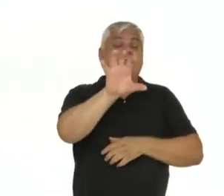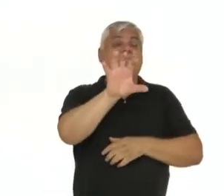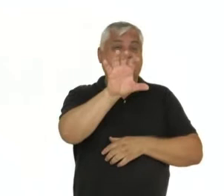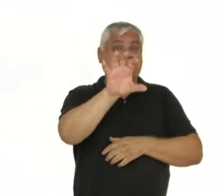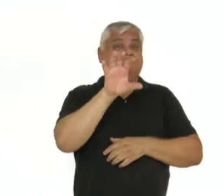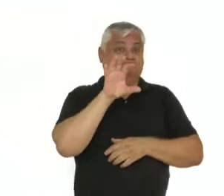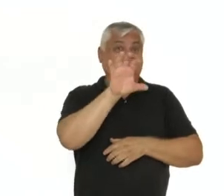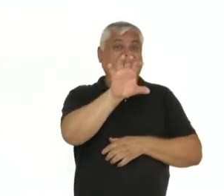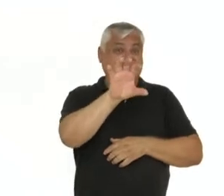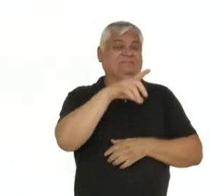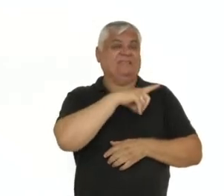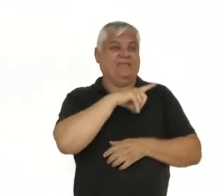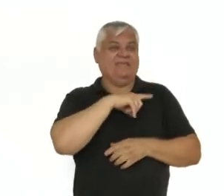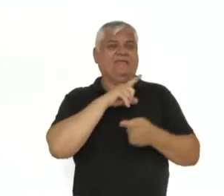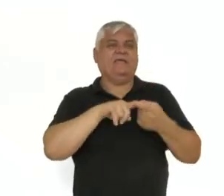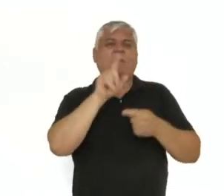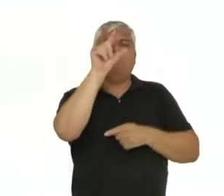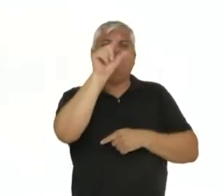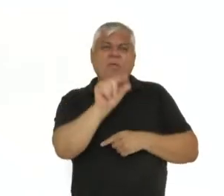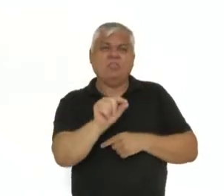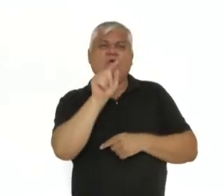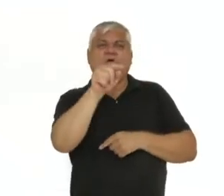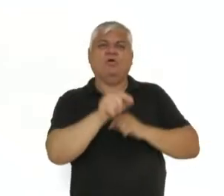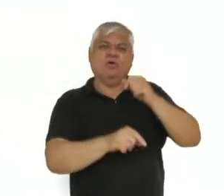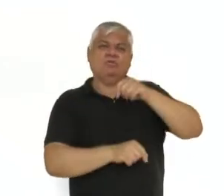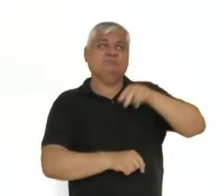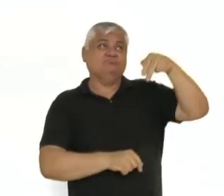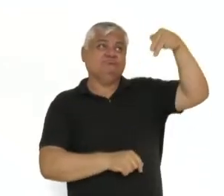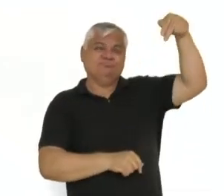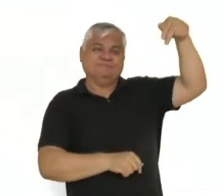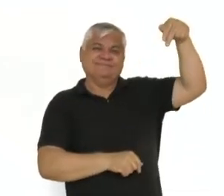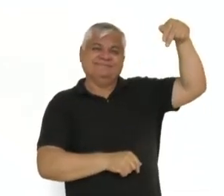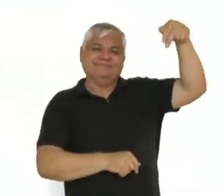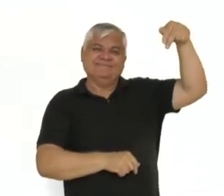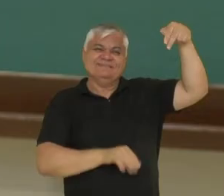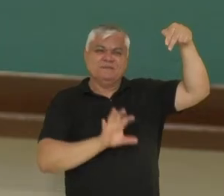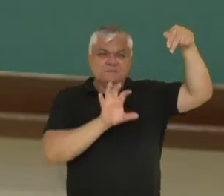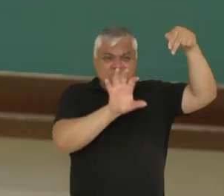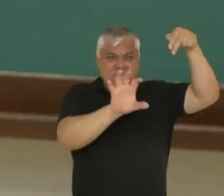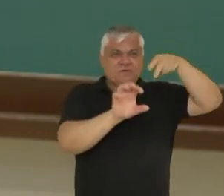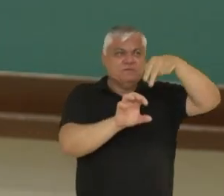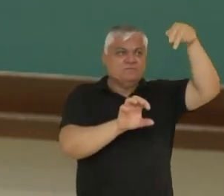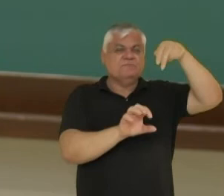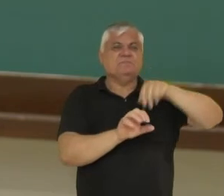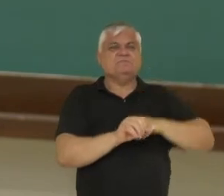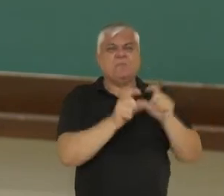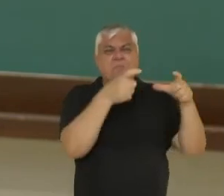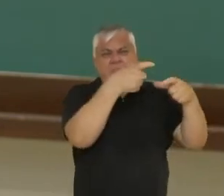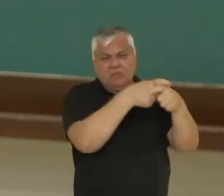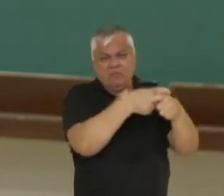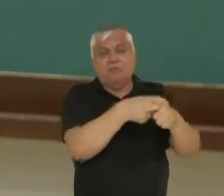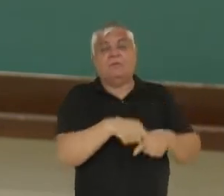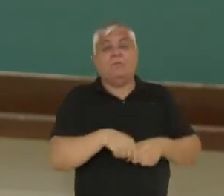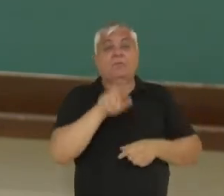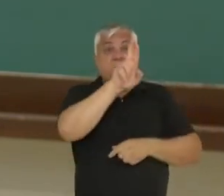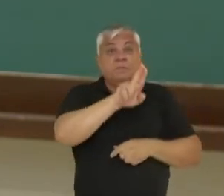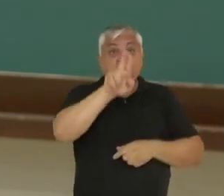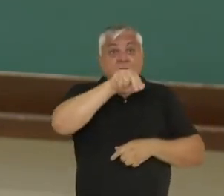centro-oeste, por exemplo, e a menorzinha na região norte, onde nós temos uma utilização em